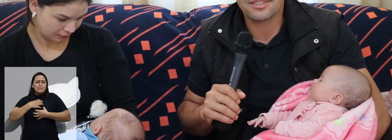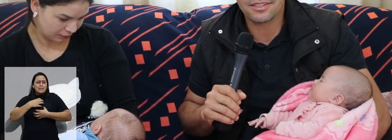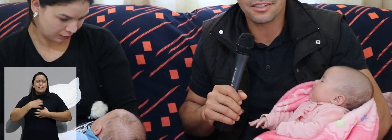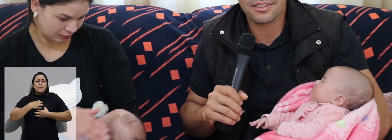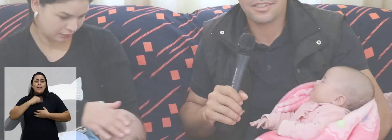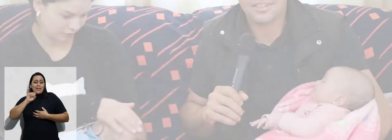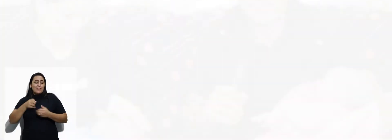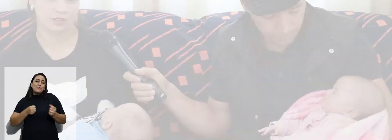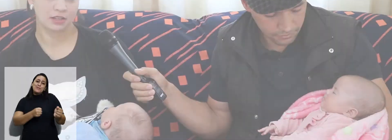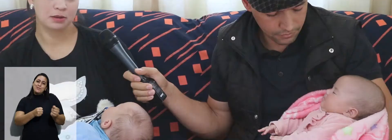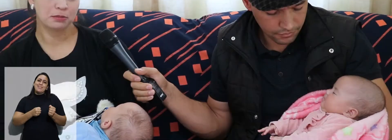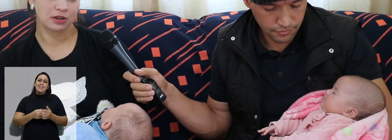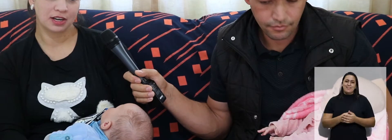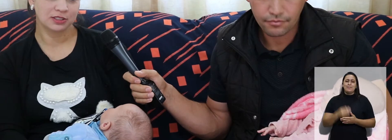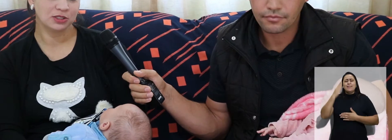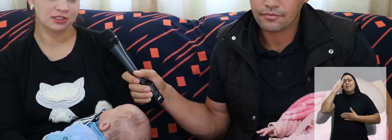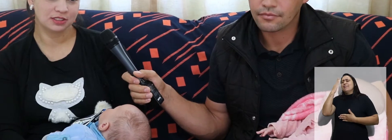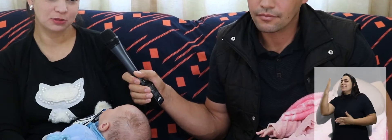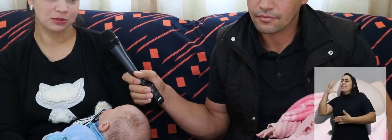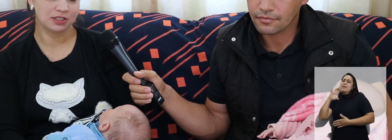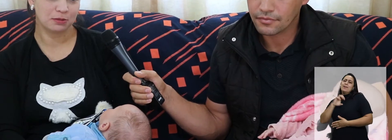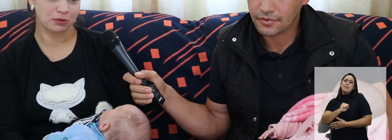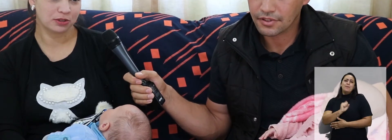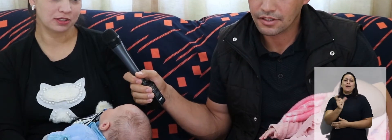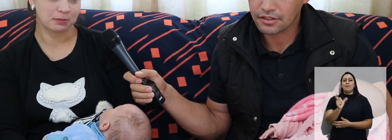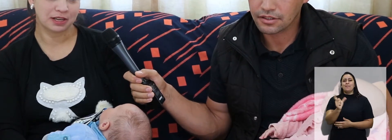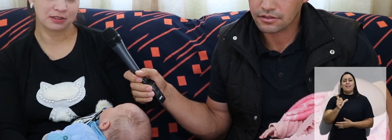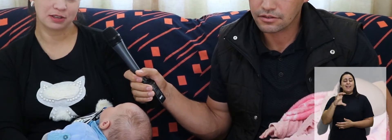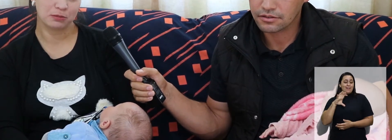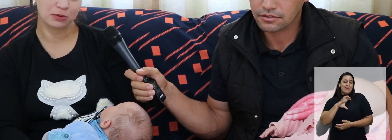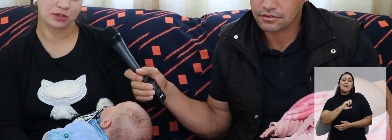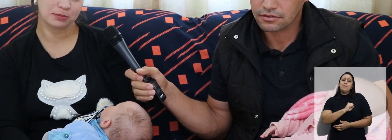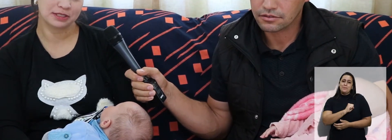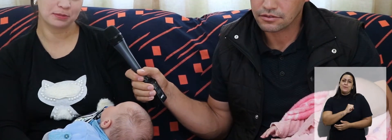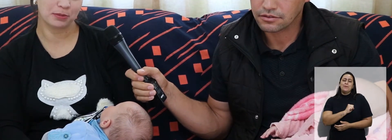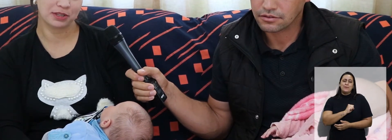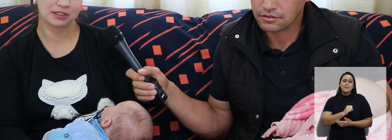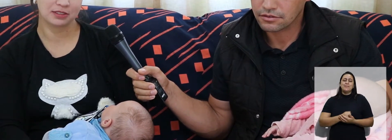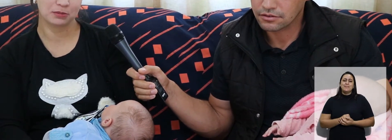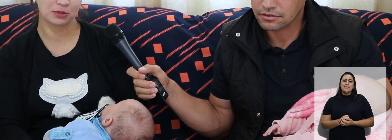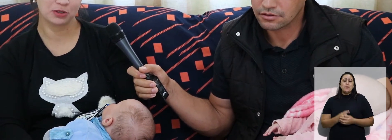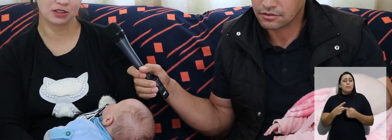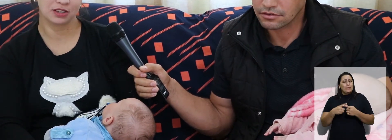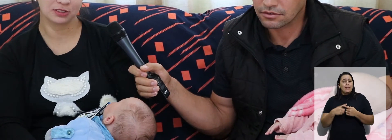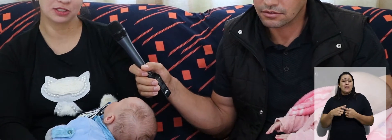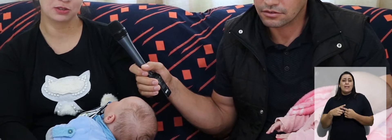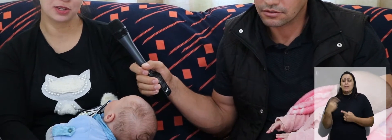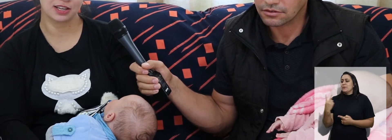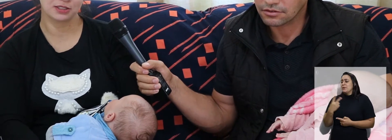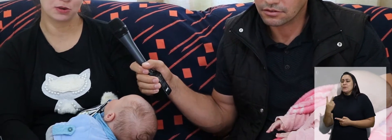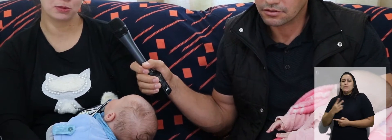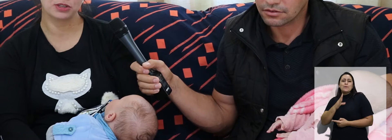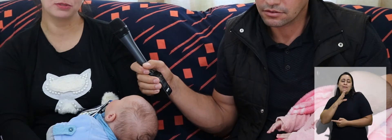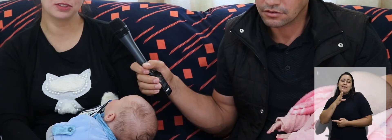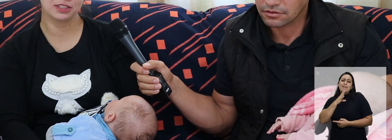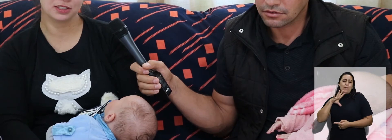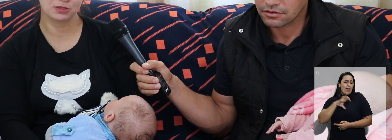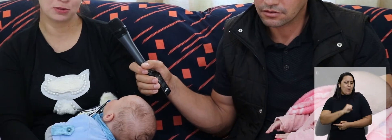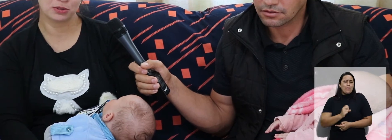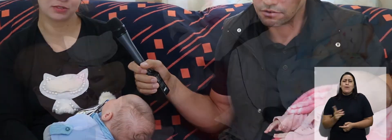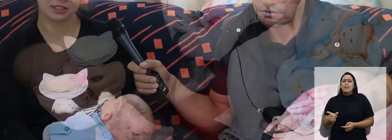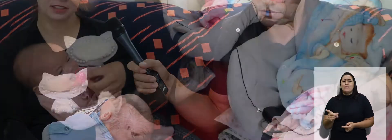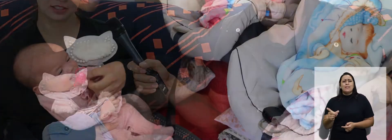que o José se sentia. É gratidão e amor. A palavra amor, principalmente porque a gente conhece o amor